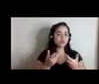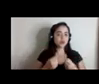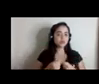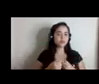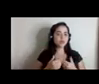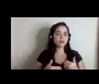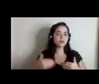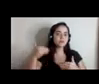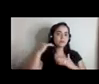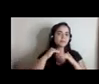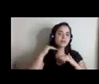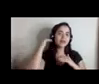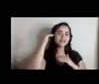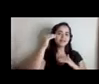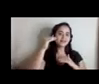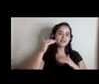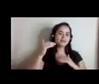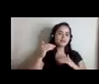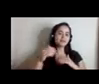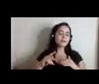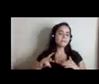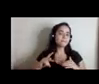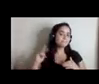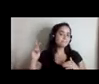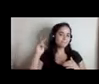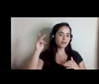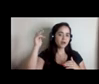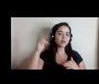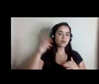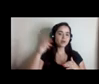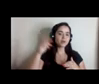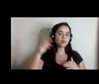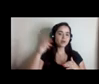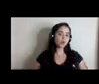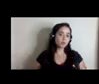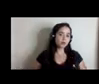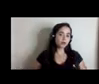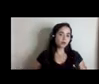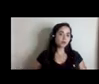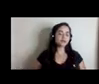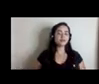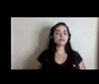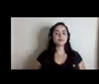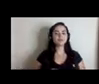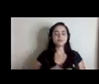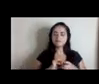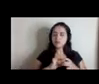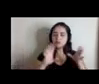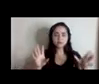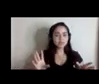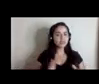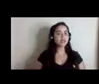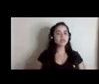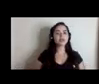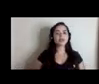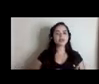Direitos, subjetividades, identidade, consciência, autonomia,